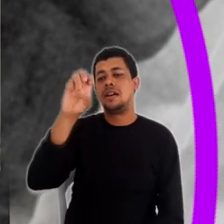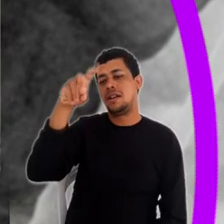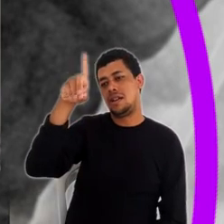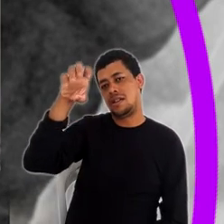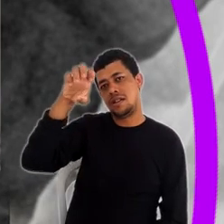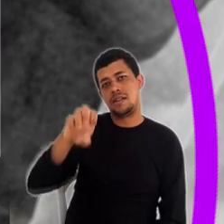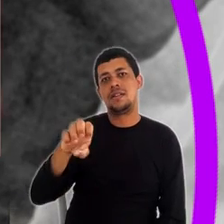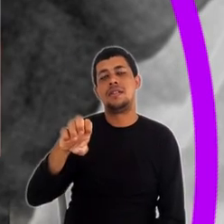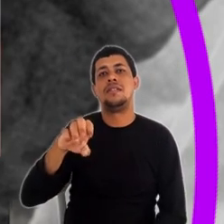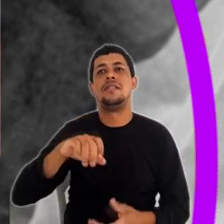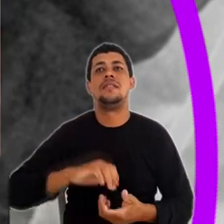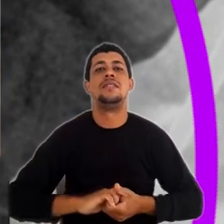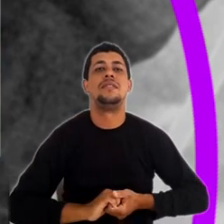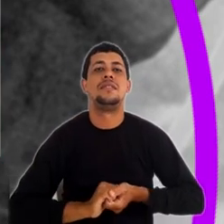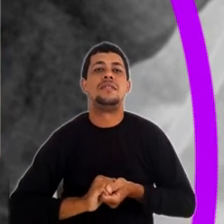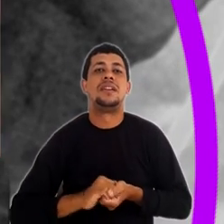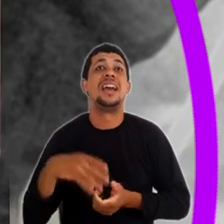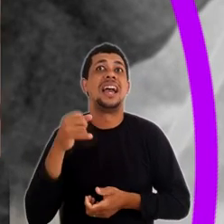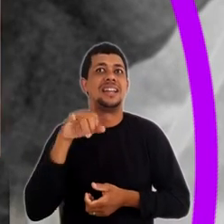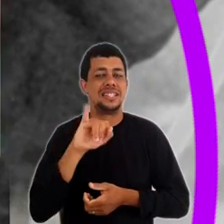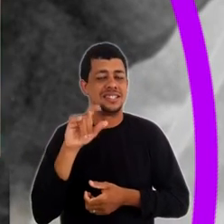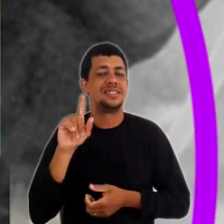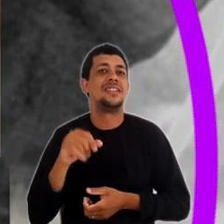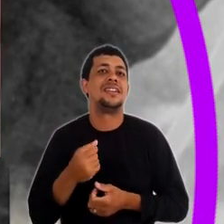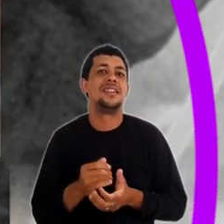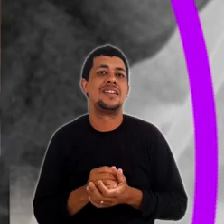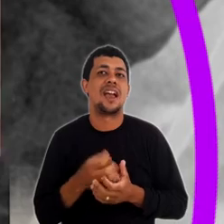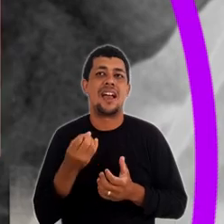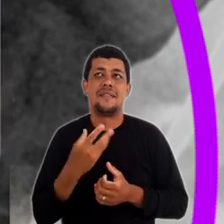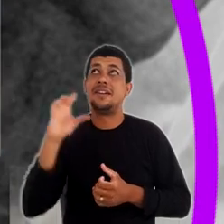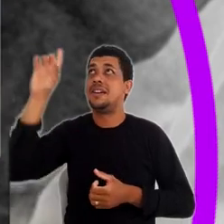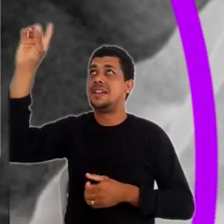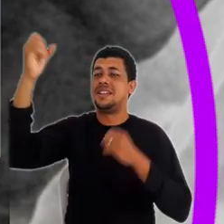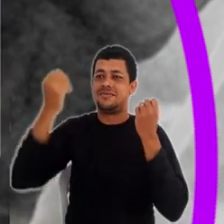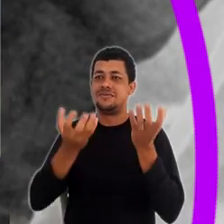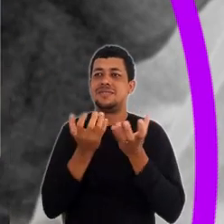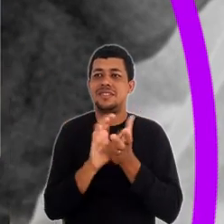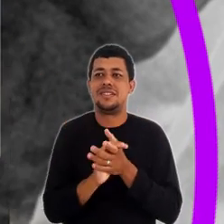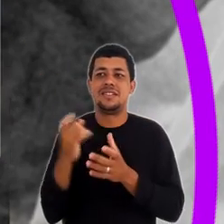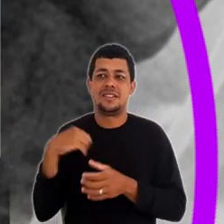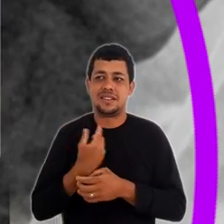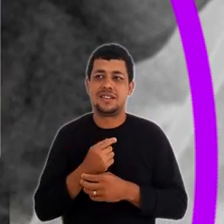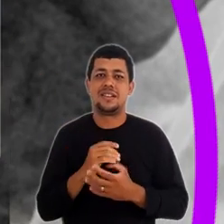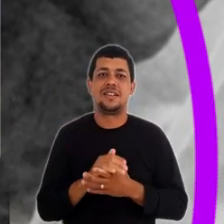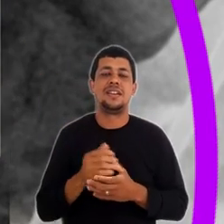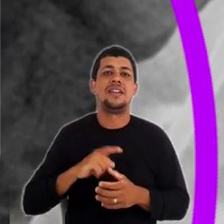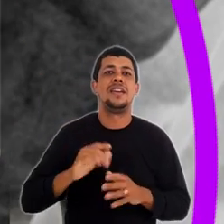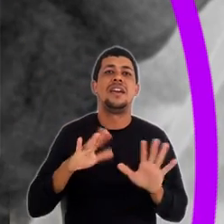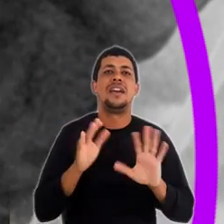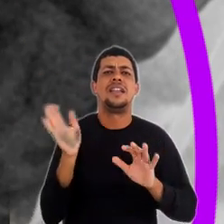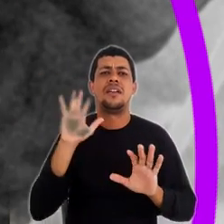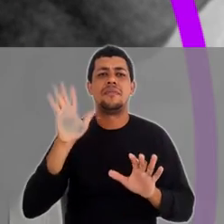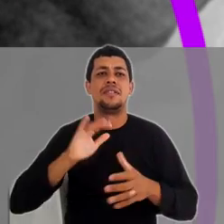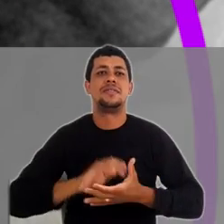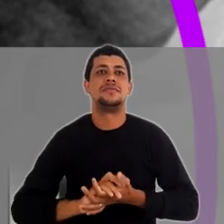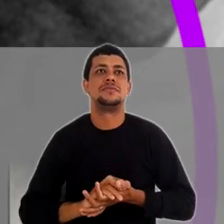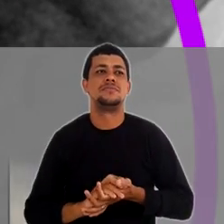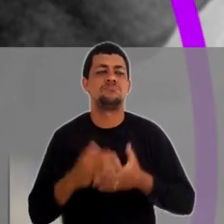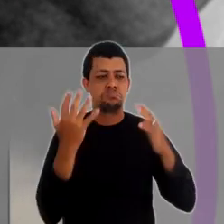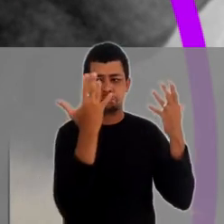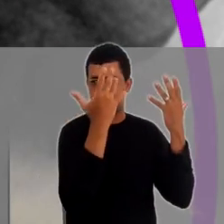vocês curtirem. E se der tudo certo, se Deus quiser, vamos estar juntos na próxima temporada e até mais.